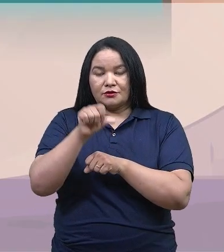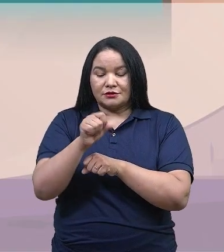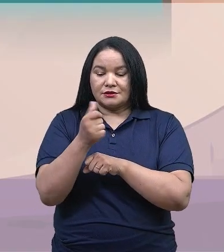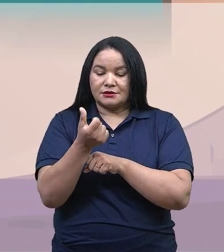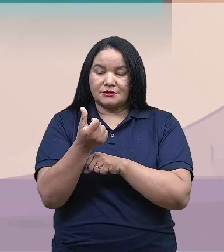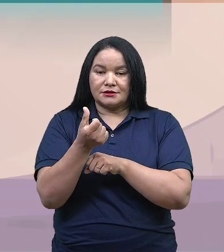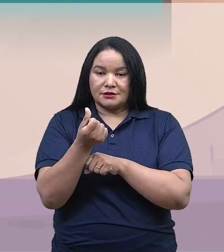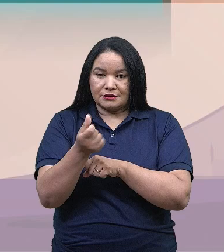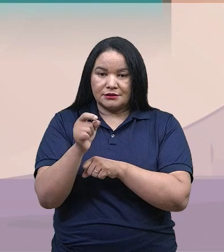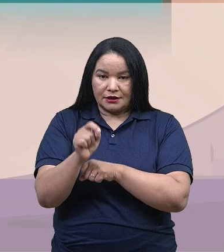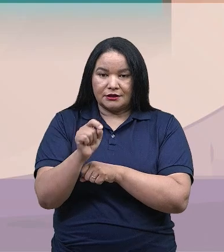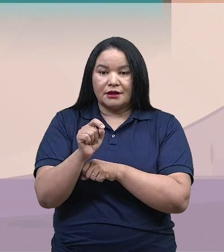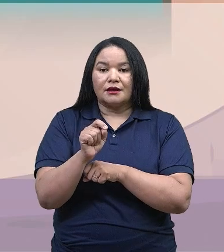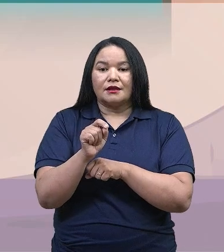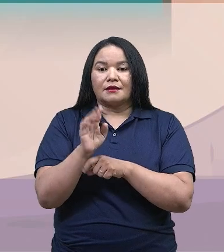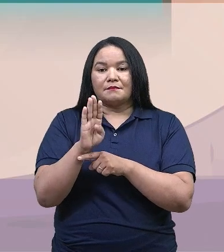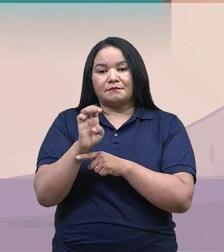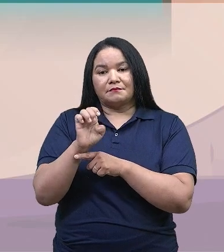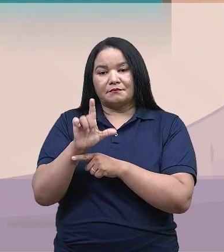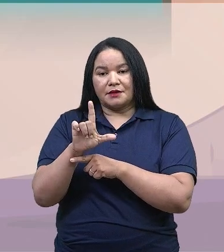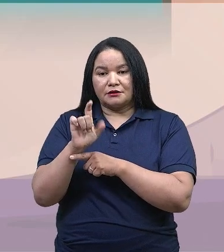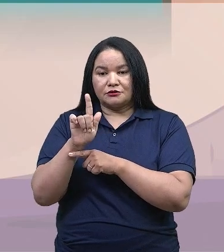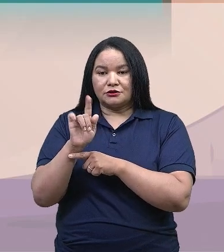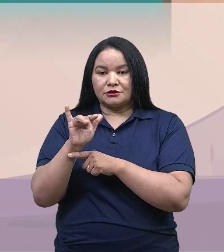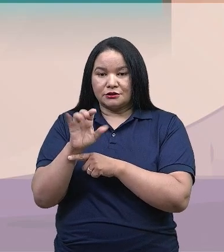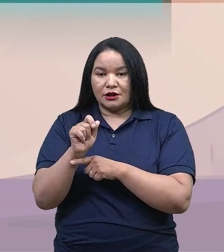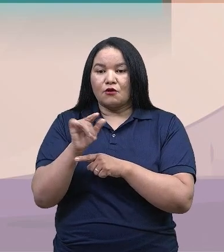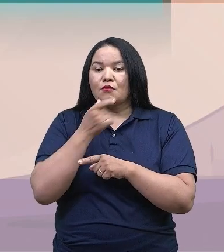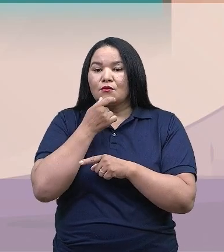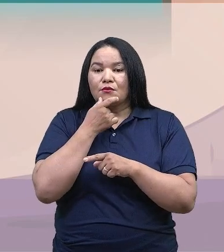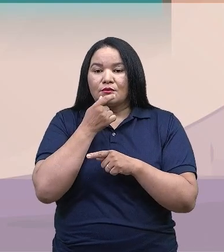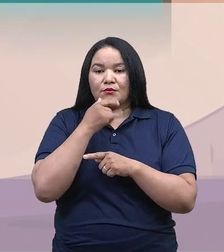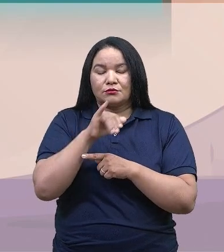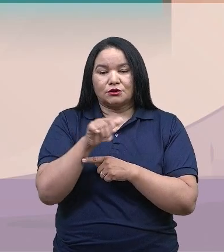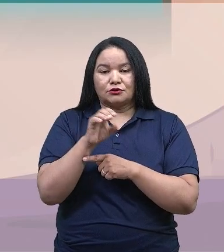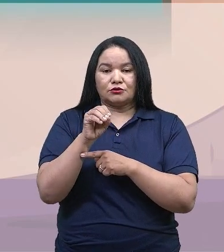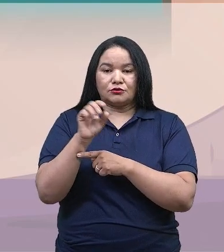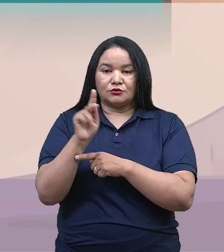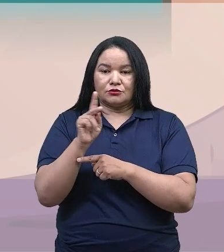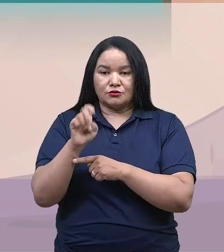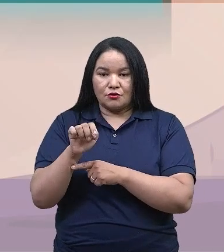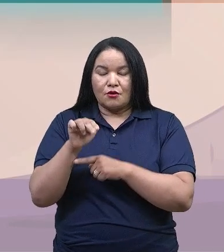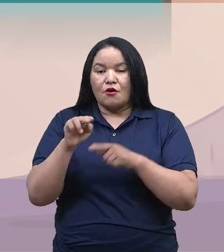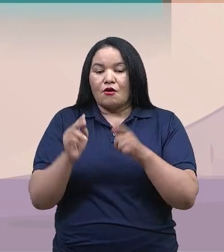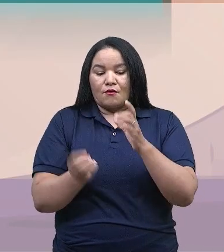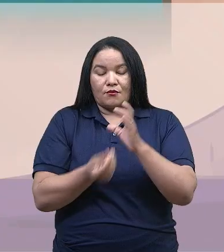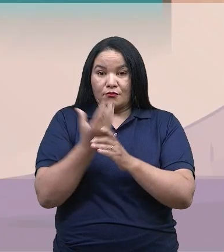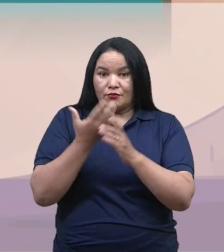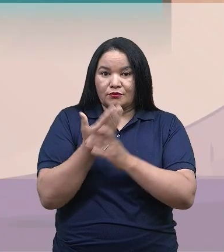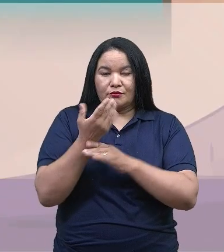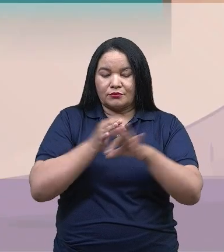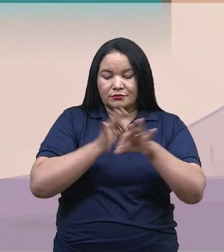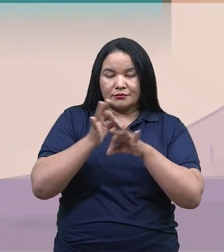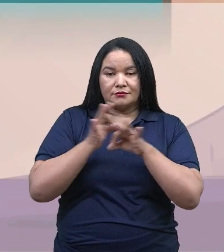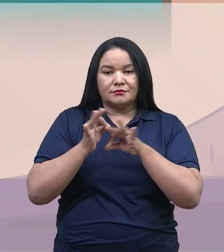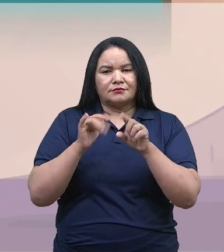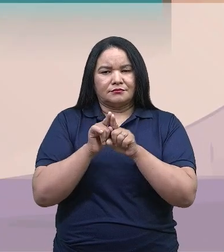Bélgica, e ele foi criado por esse carinha aqui, pelo John Joseph Merlin. Porém, a história mostra para a gente que não teve